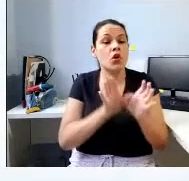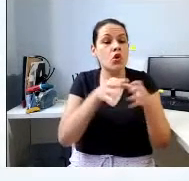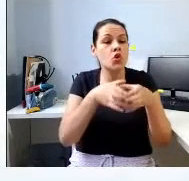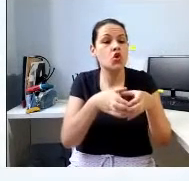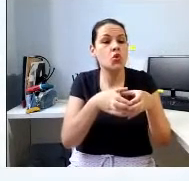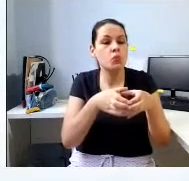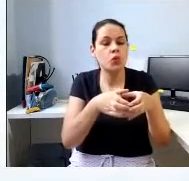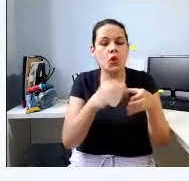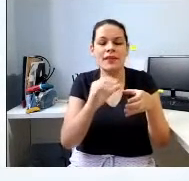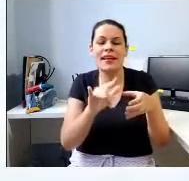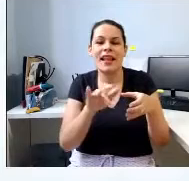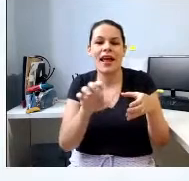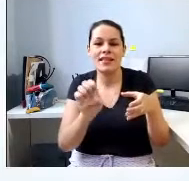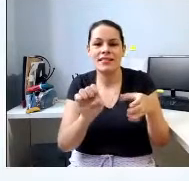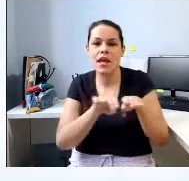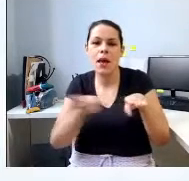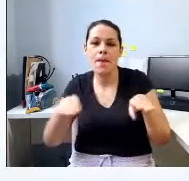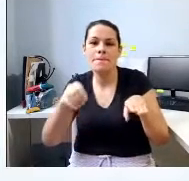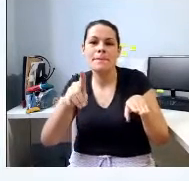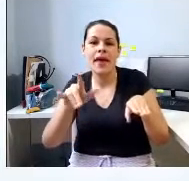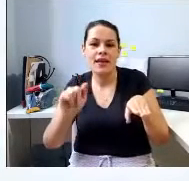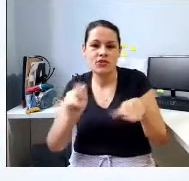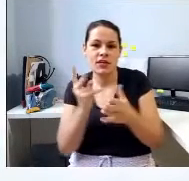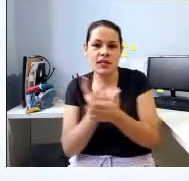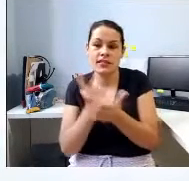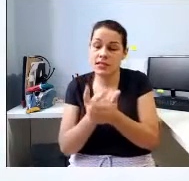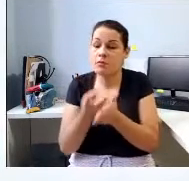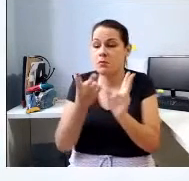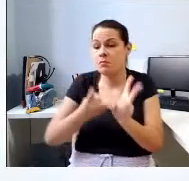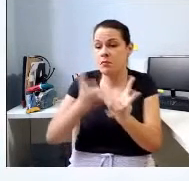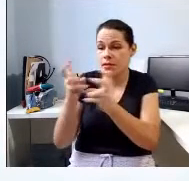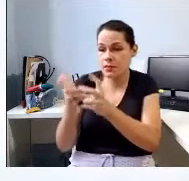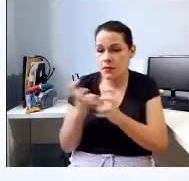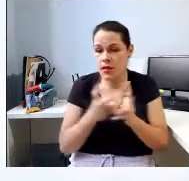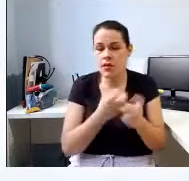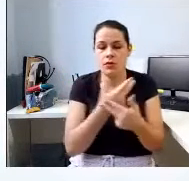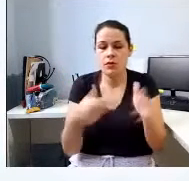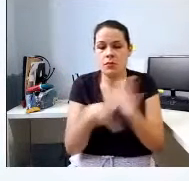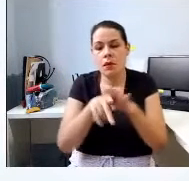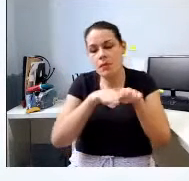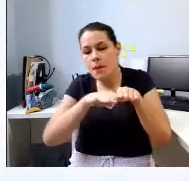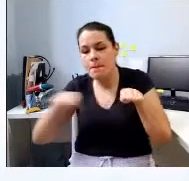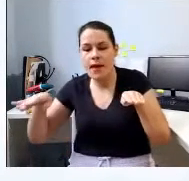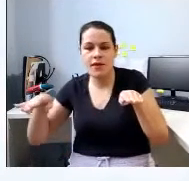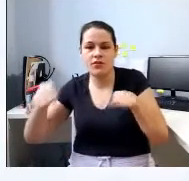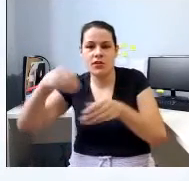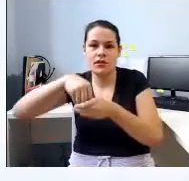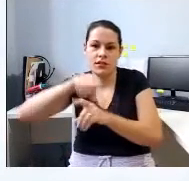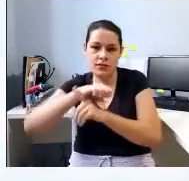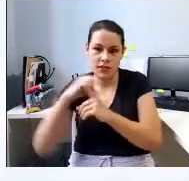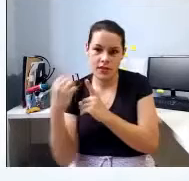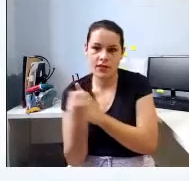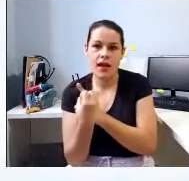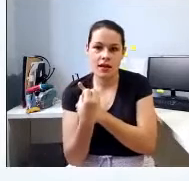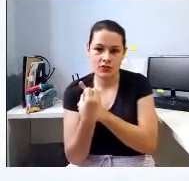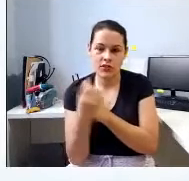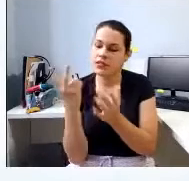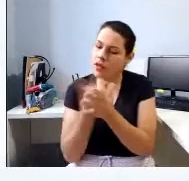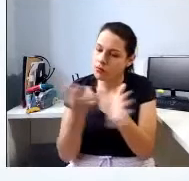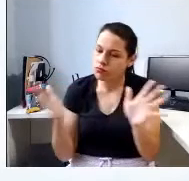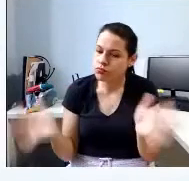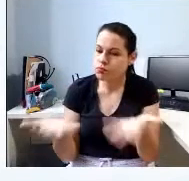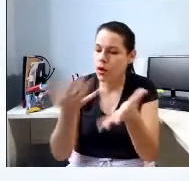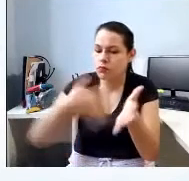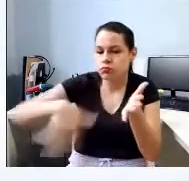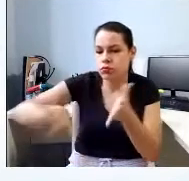média, ou seja, que vocalizava as demandas daqueles setores médios da sociedade brasileira. Foi a força política que mobilizou